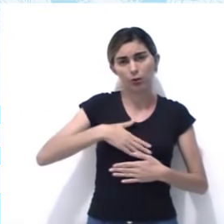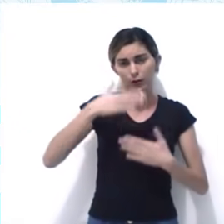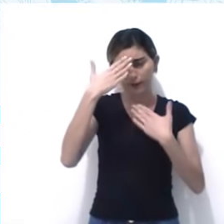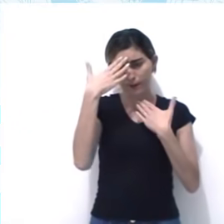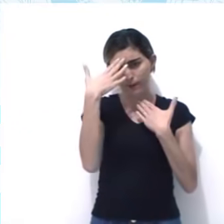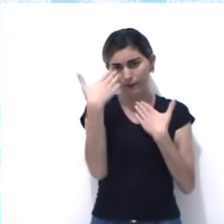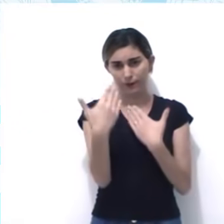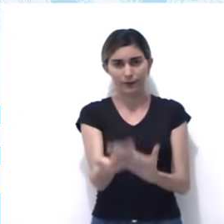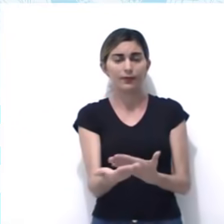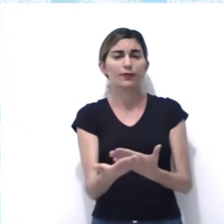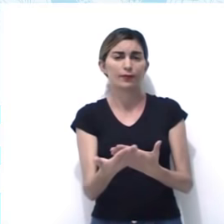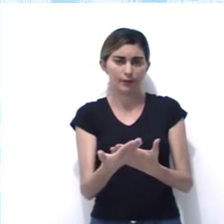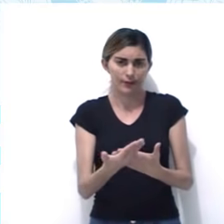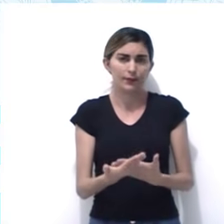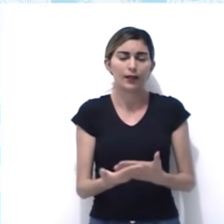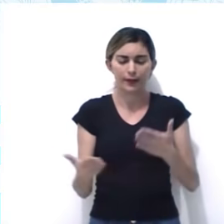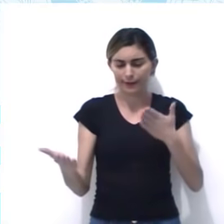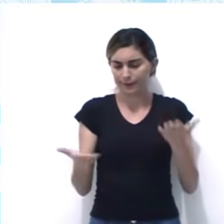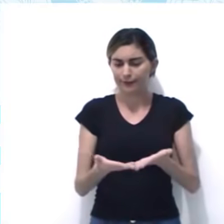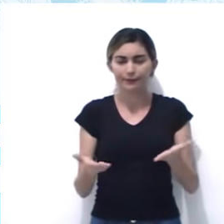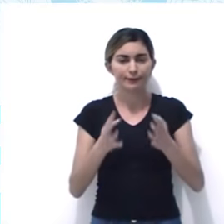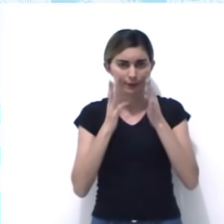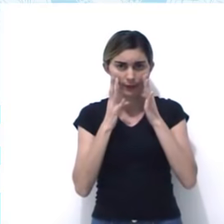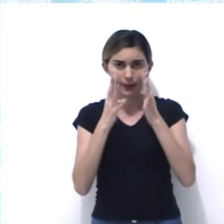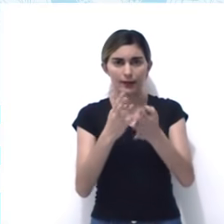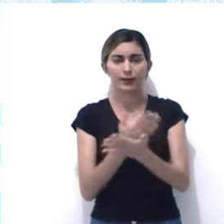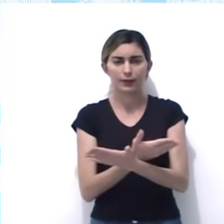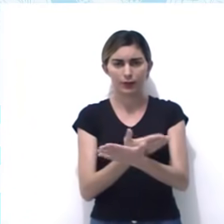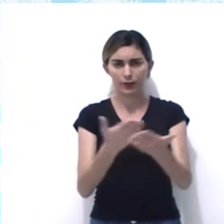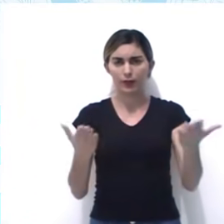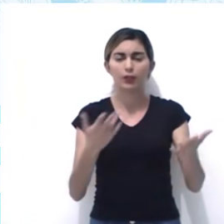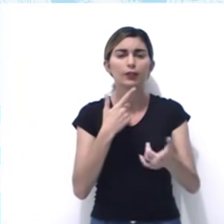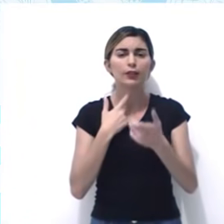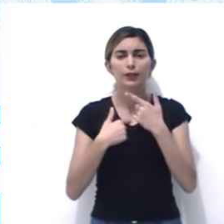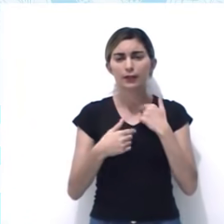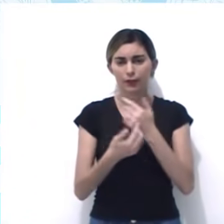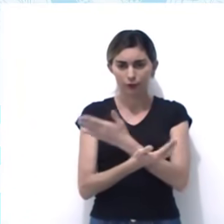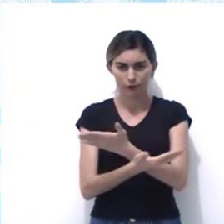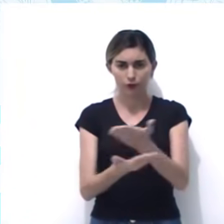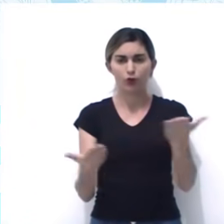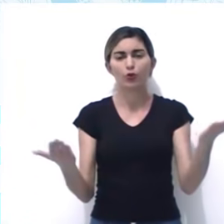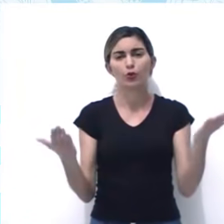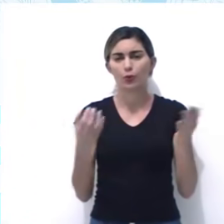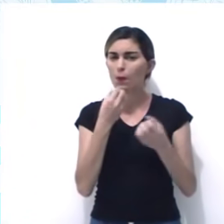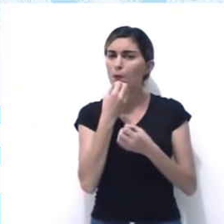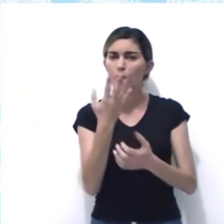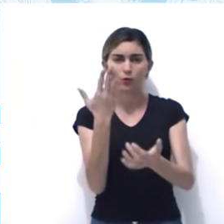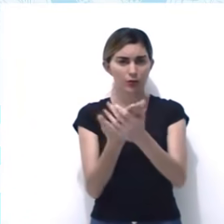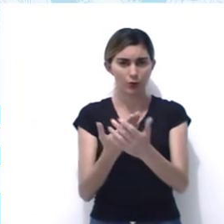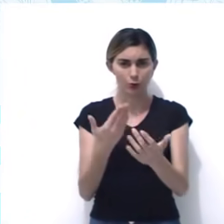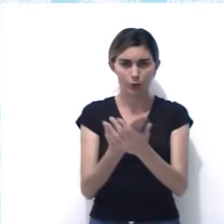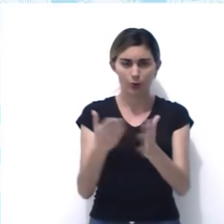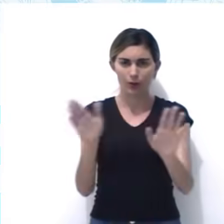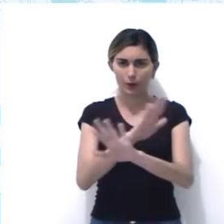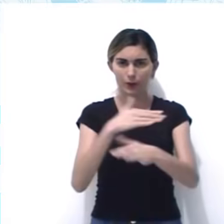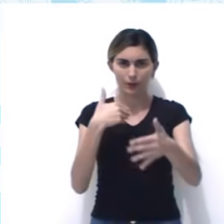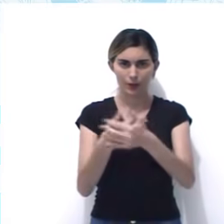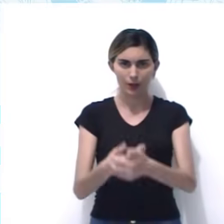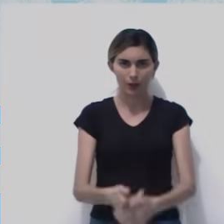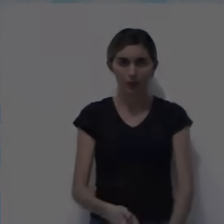a esse a atenção de vocês desejar para vocês bons estudos e até a próxima aula